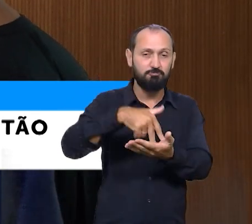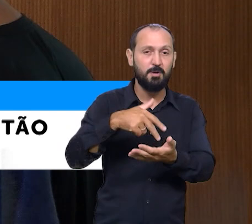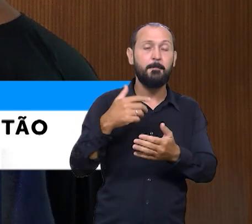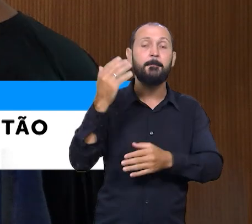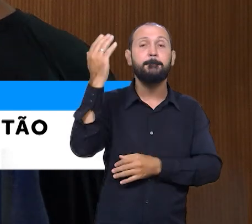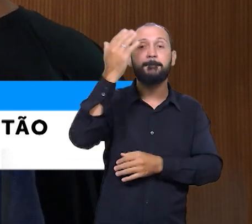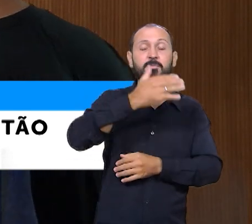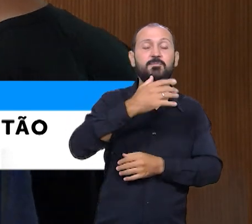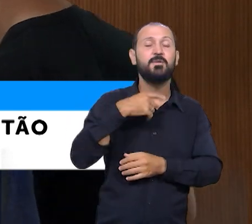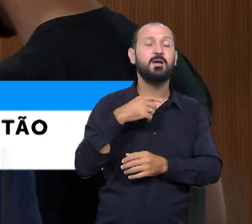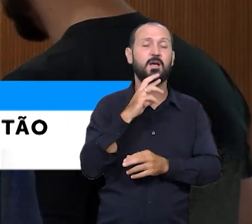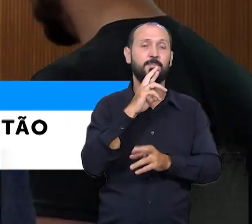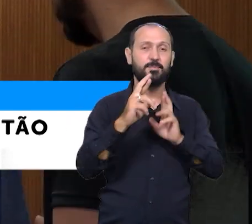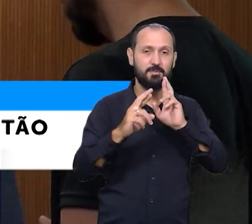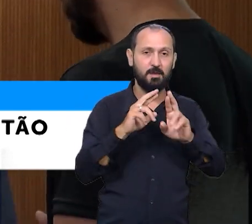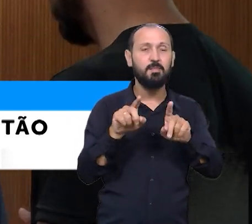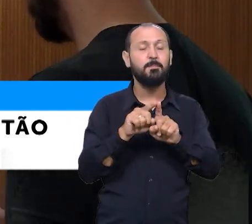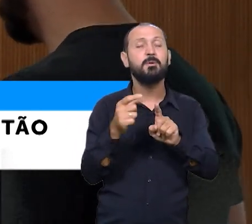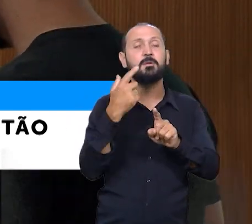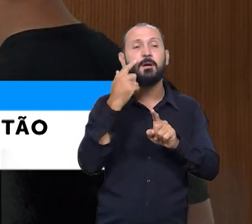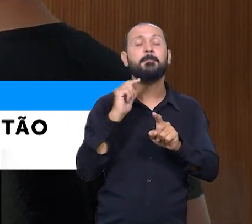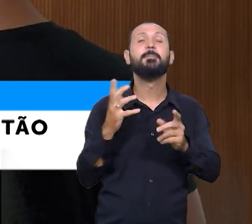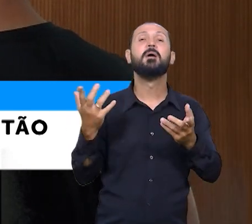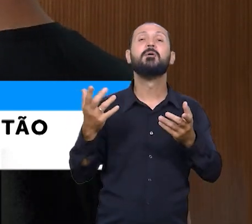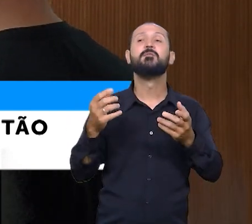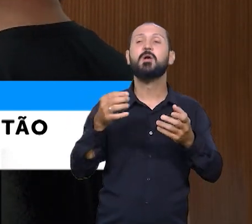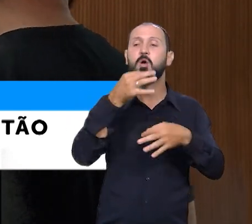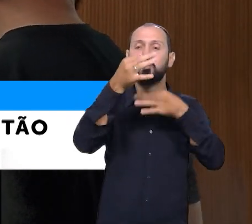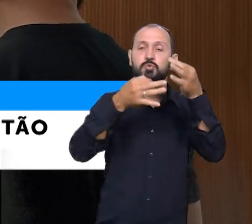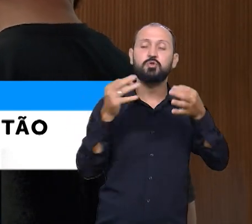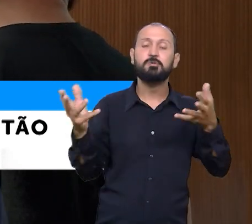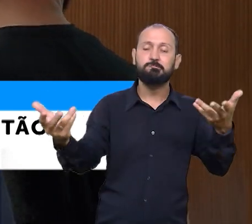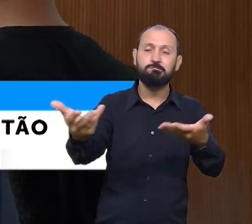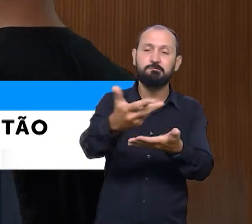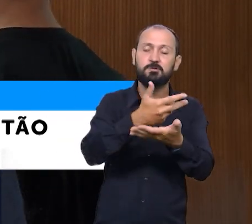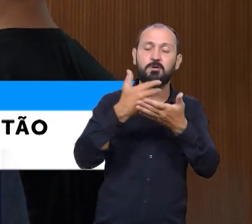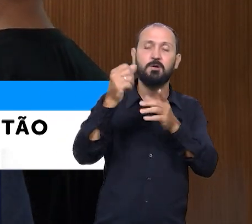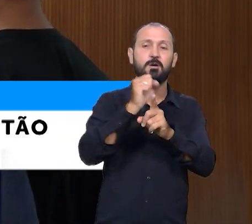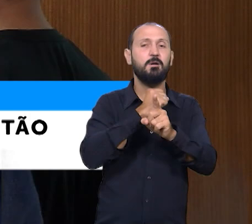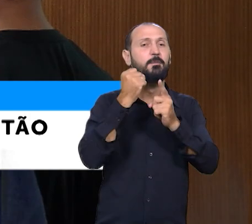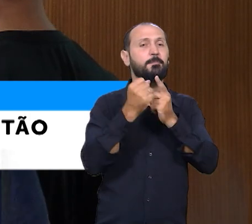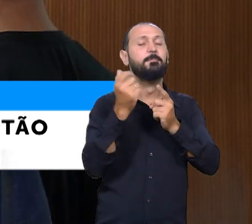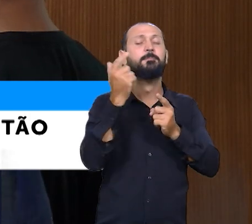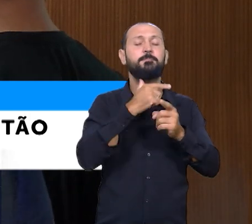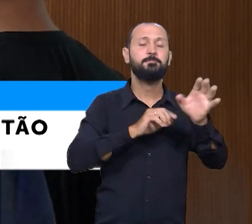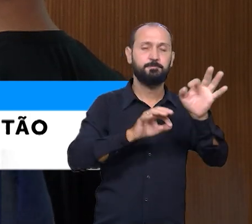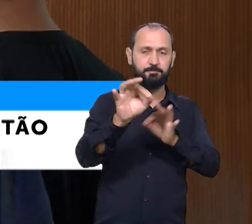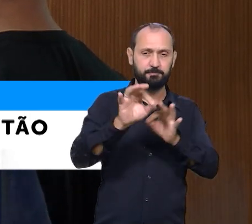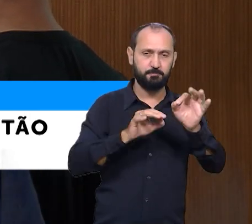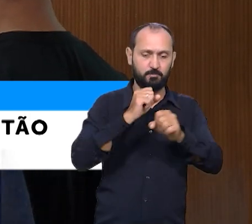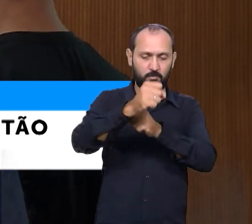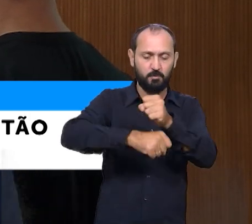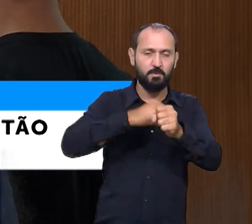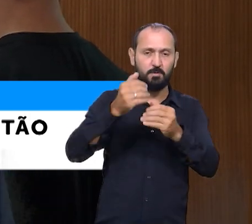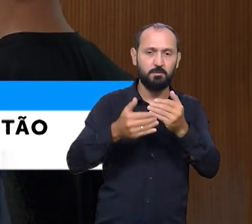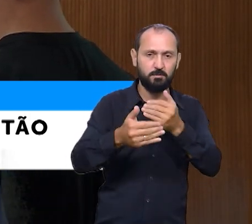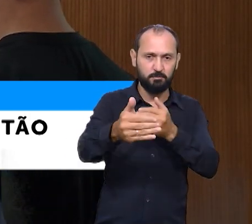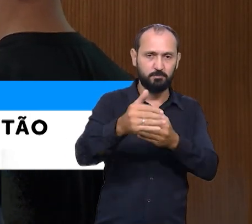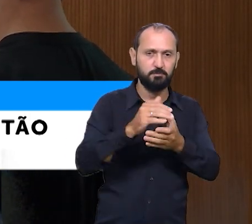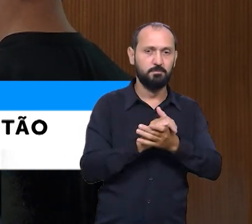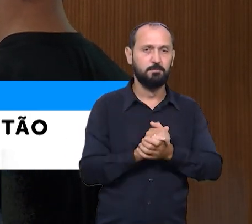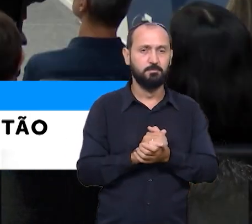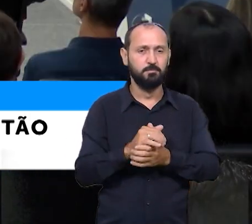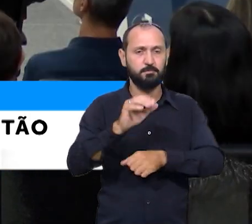está aqui hoje para prestar contas, também estamos para buscar as aspirações da sociedade para planejar os